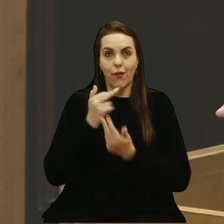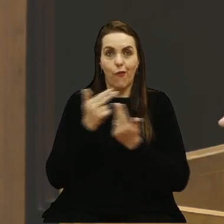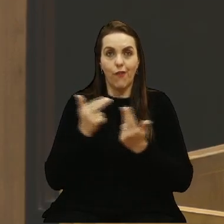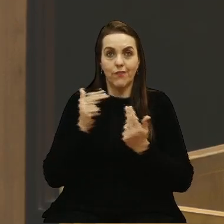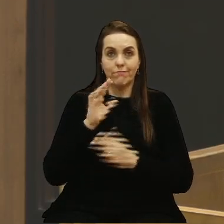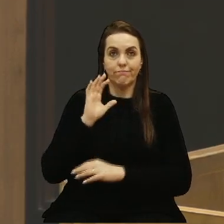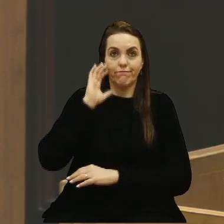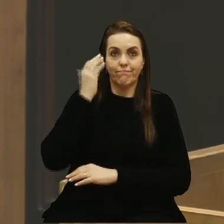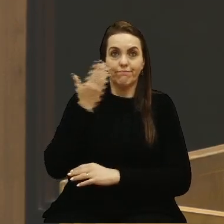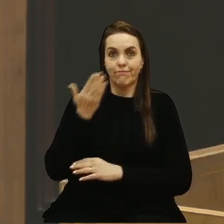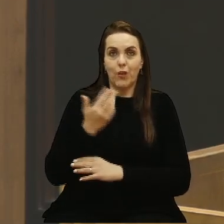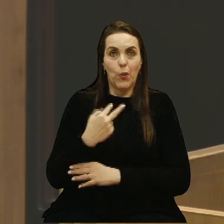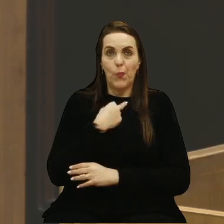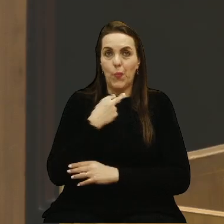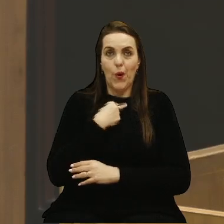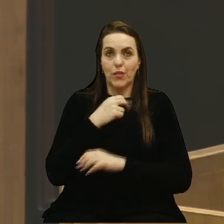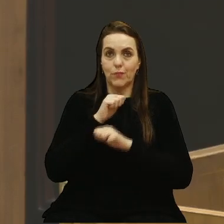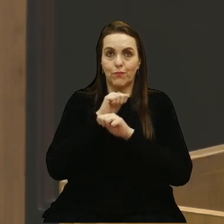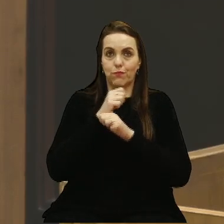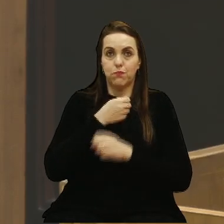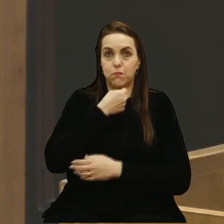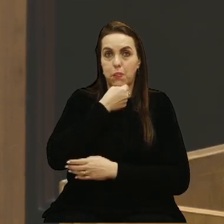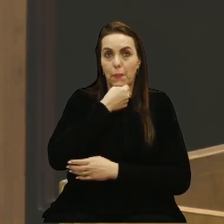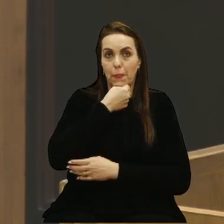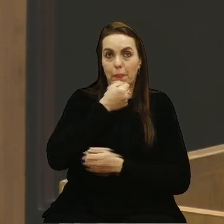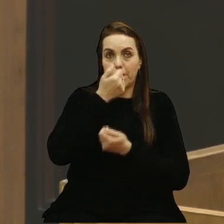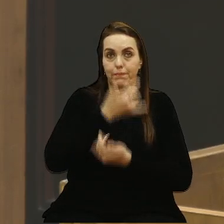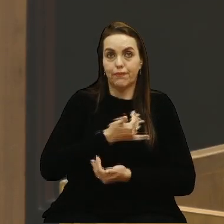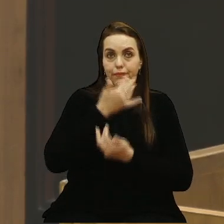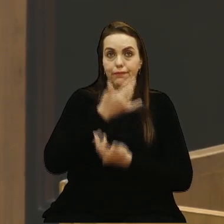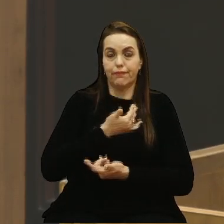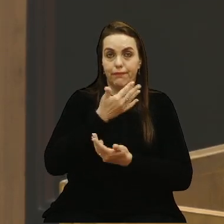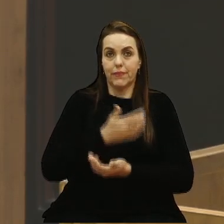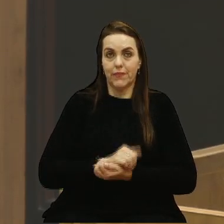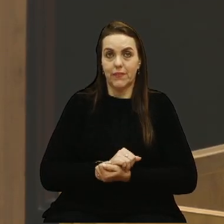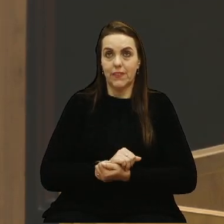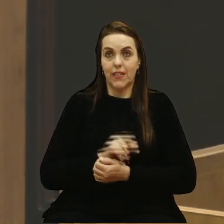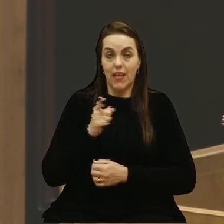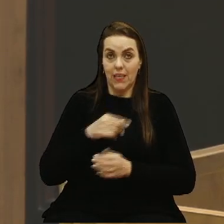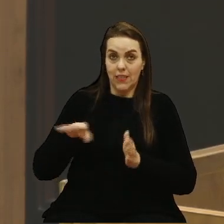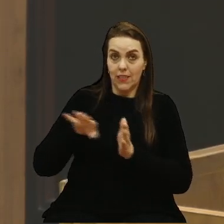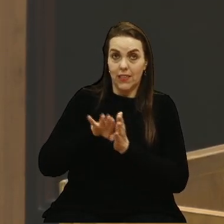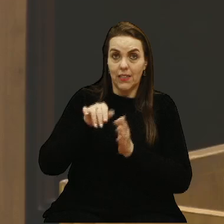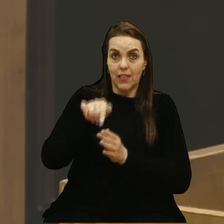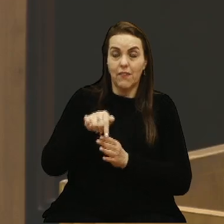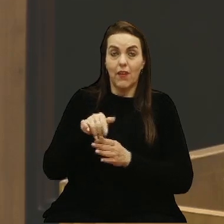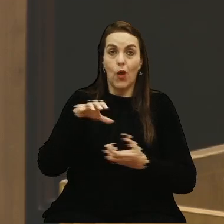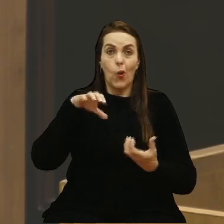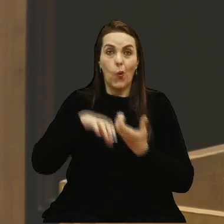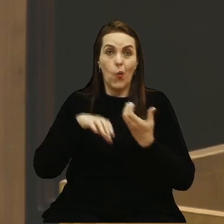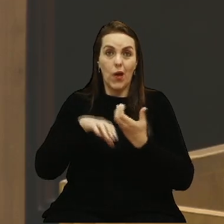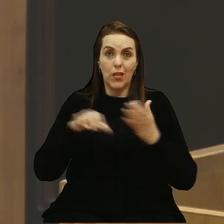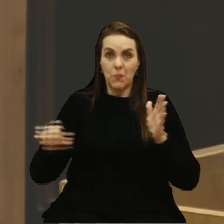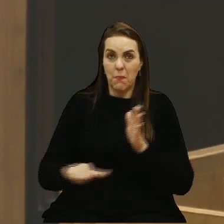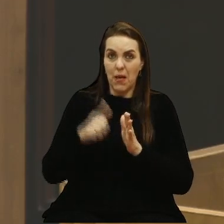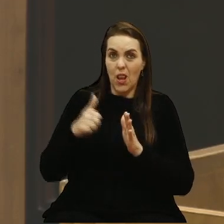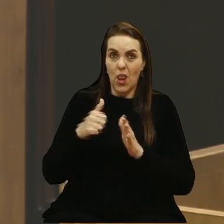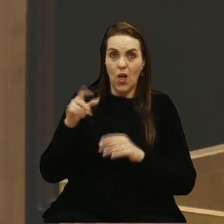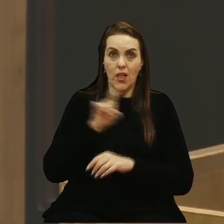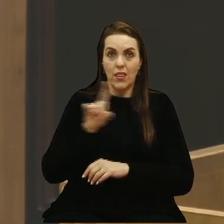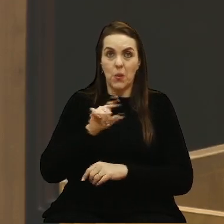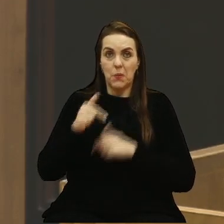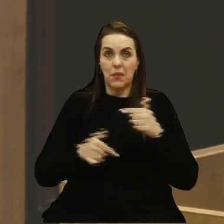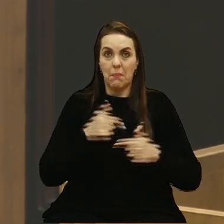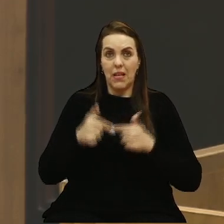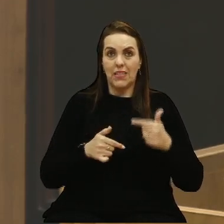gente não pode externalizar. E vir aqui falar que o Congresso é melhor não trabalhando,